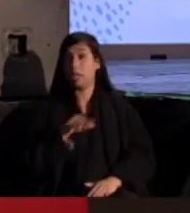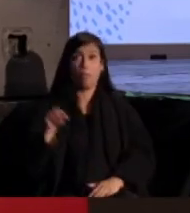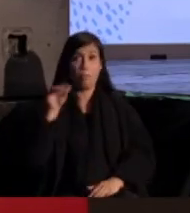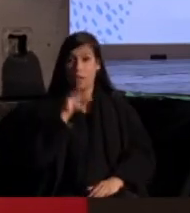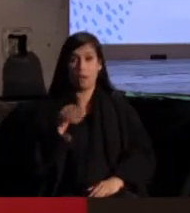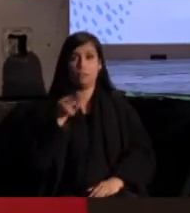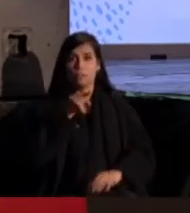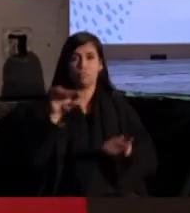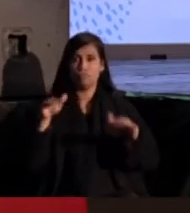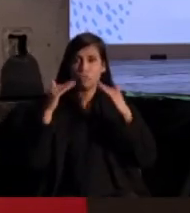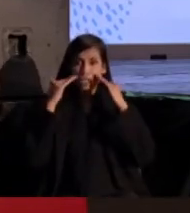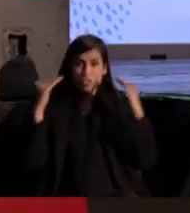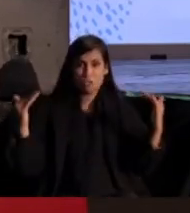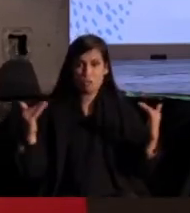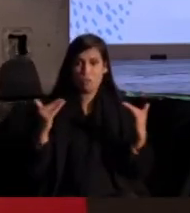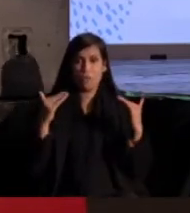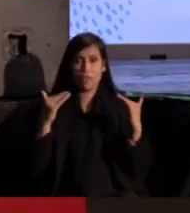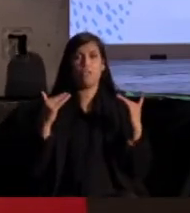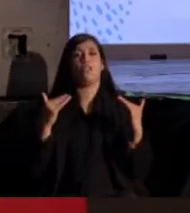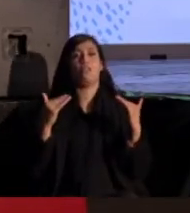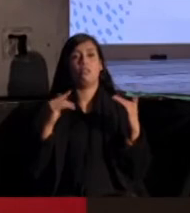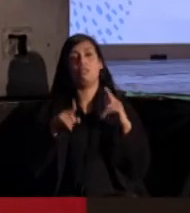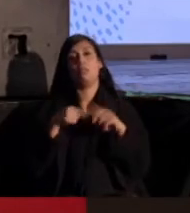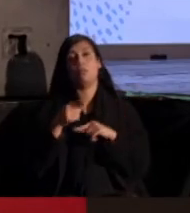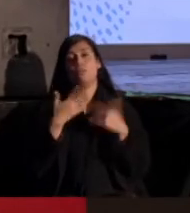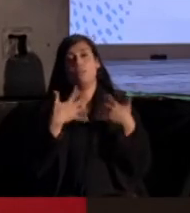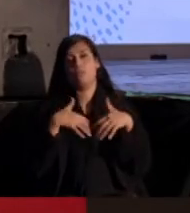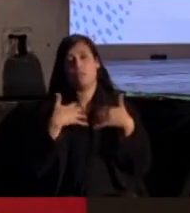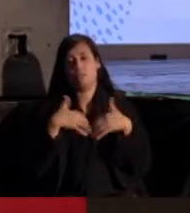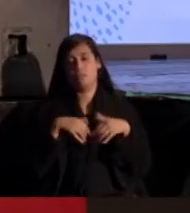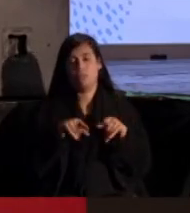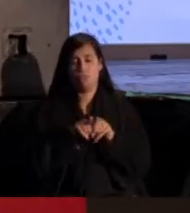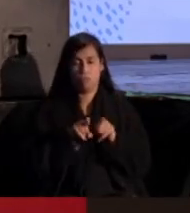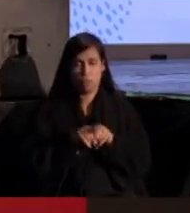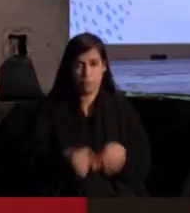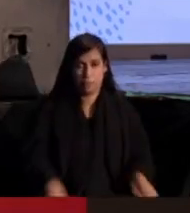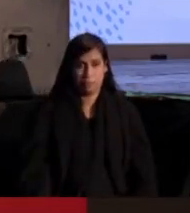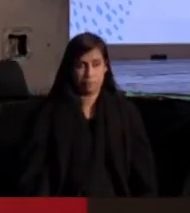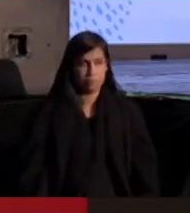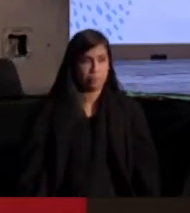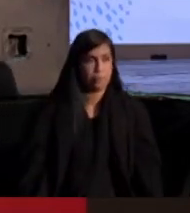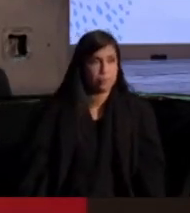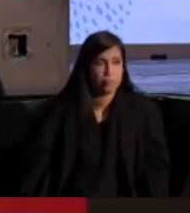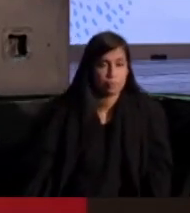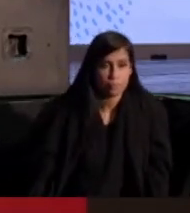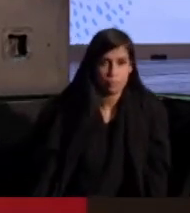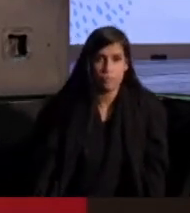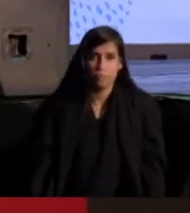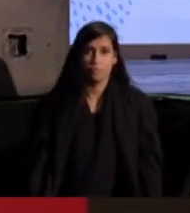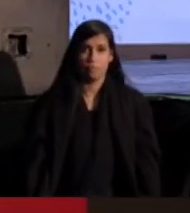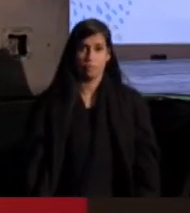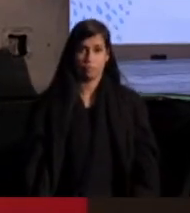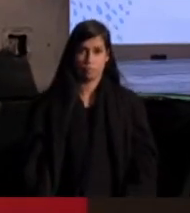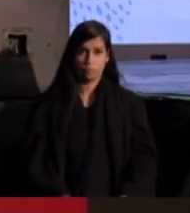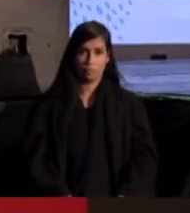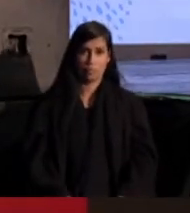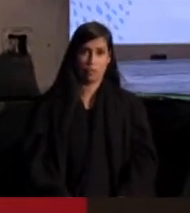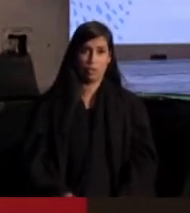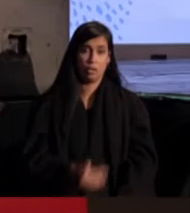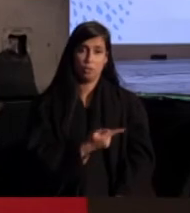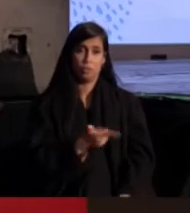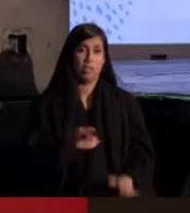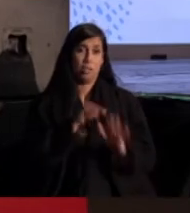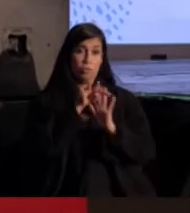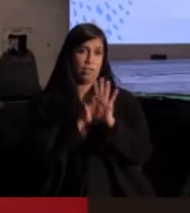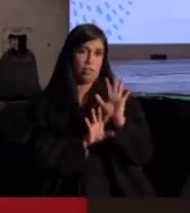do sentido imediatamente aí. Que é diferente da produção do sentido que eu faço aqui. Eu não tenho um texto prévio. Esse texto eu estou produzindo